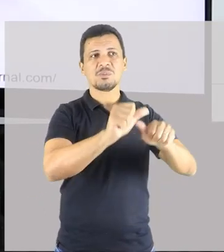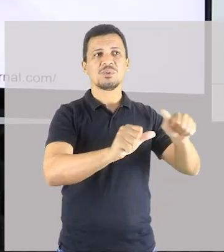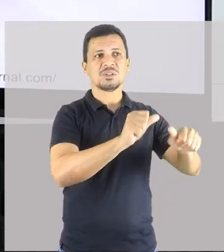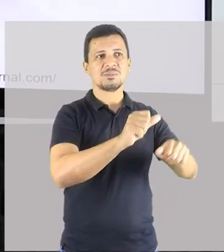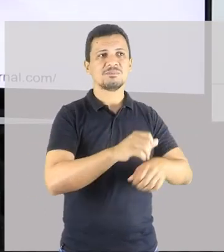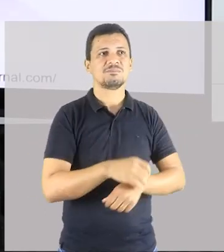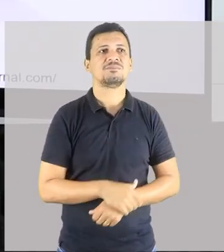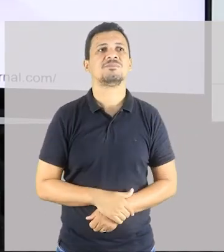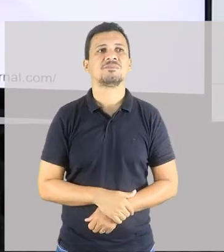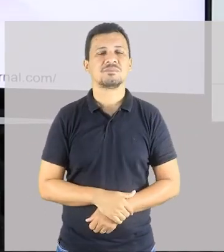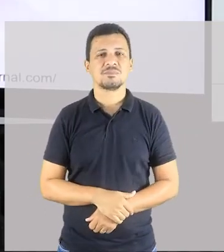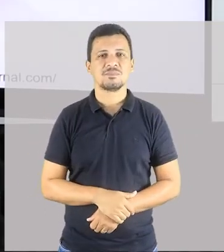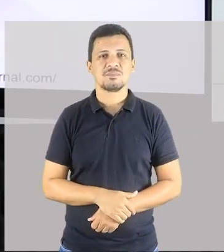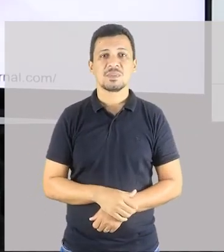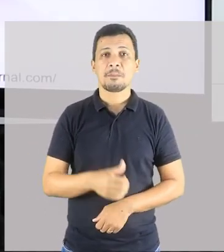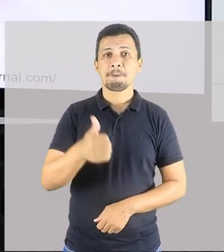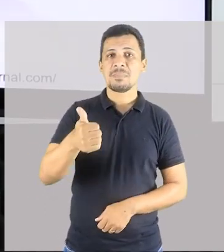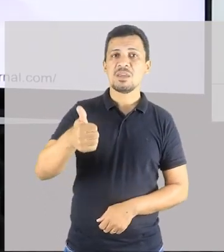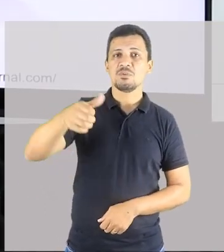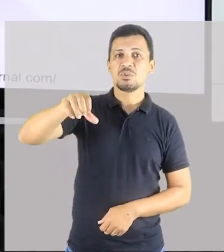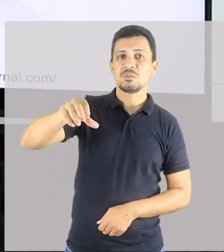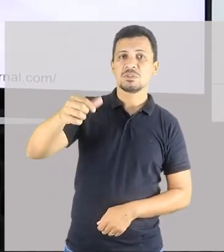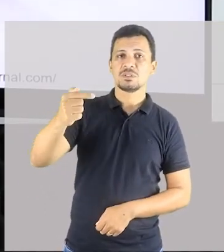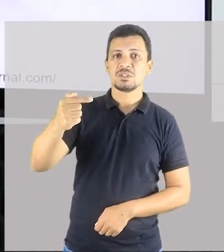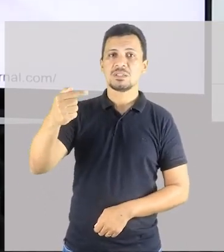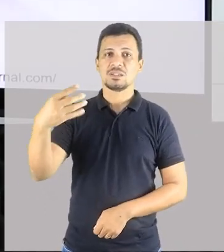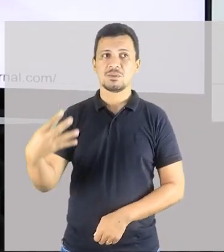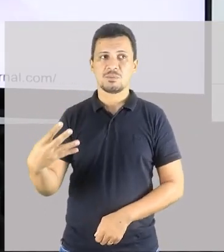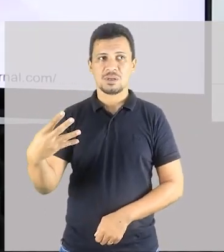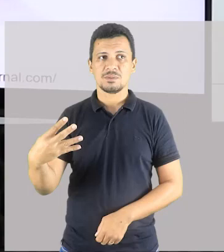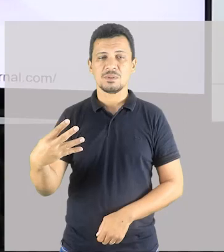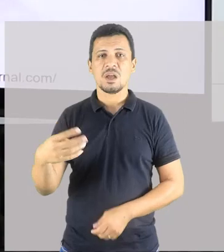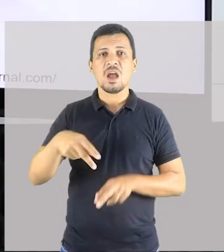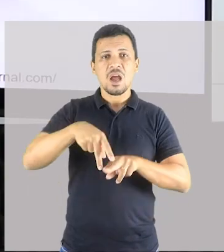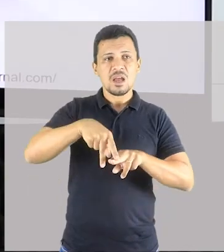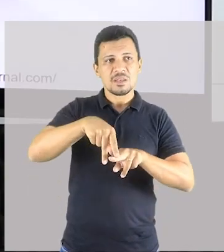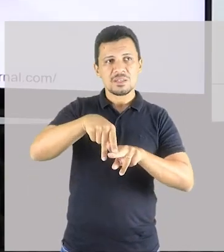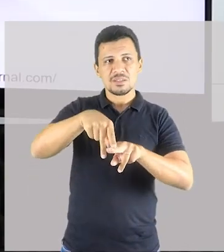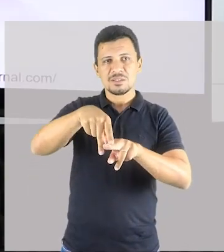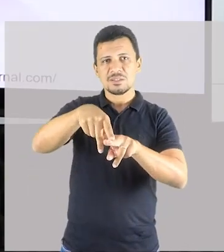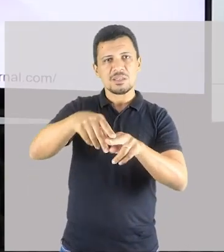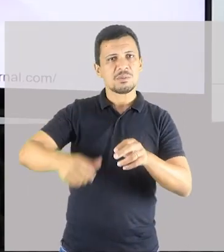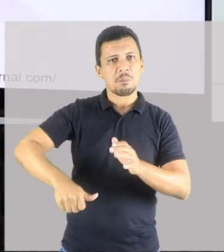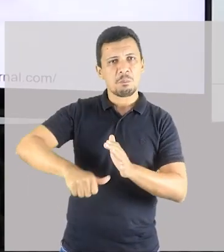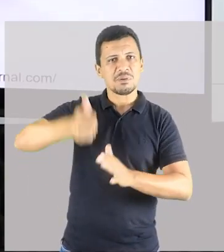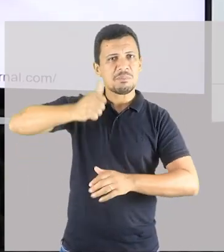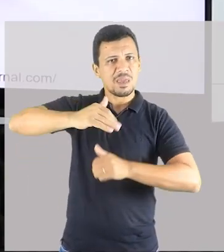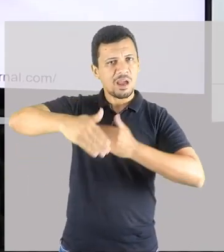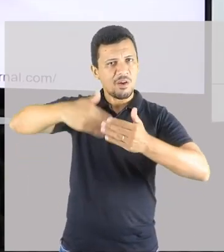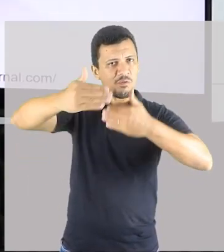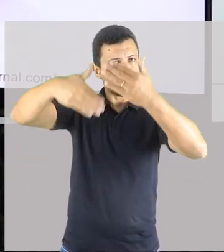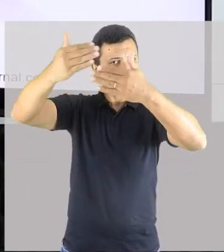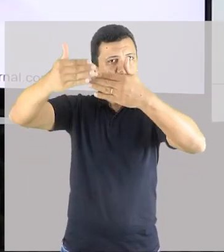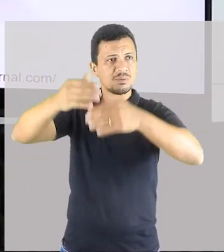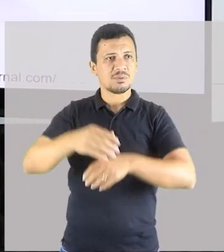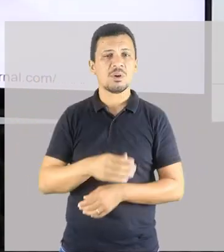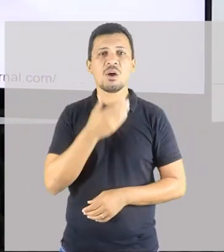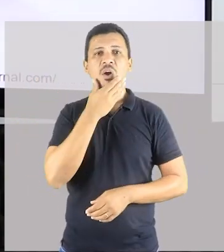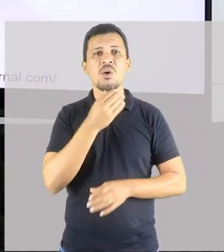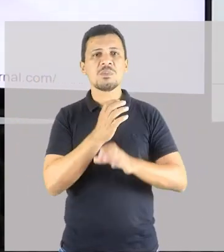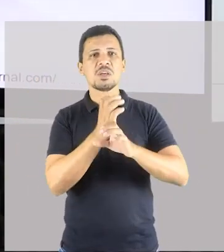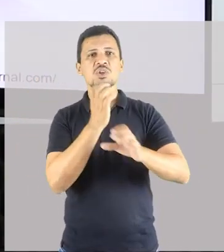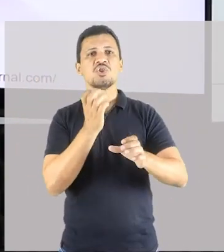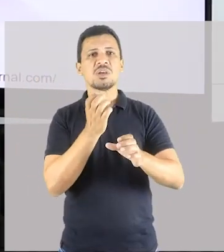da sua roda. Então, em 1964, o skate teve sua primeira grande evolução. O engenheiro